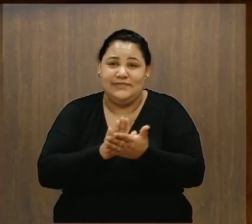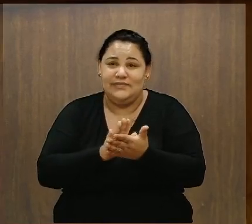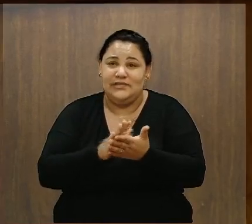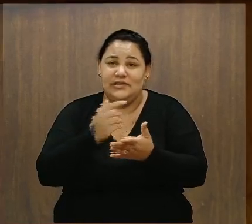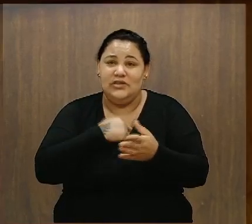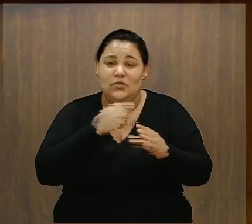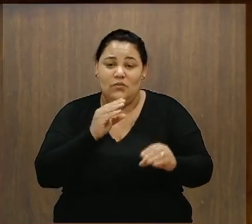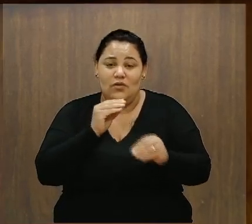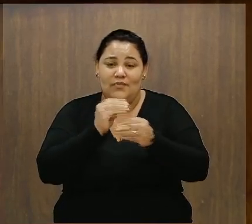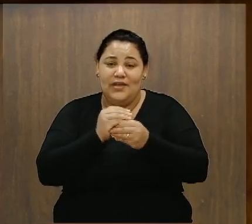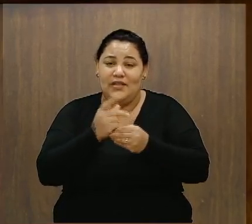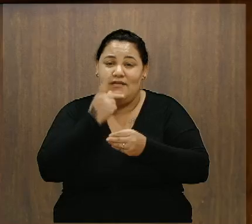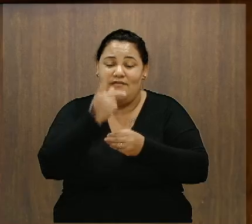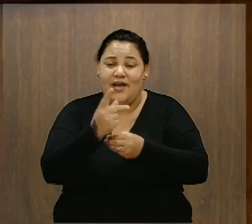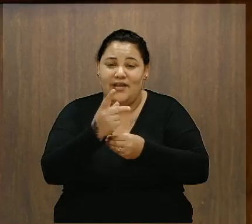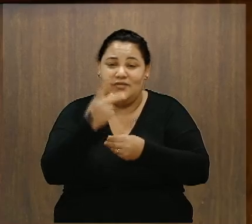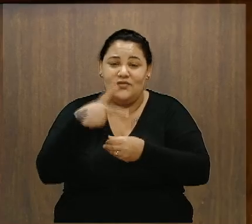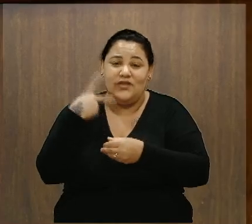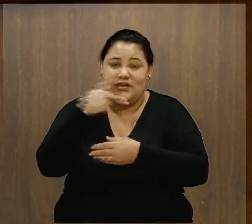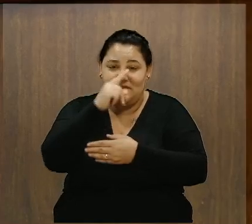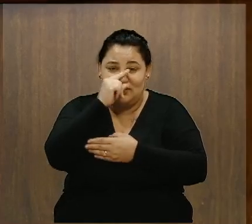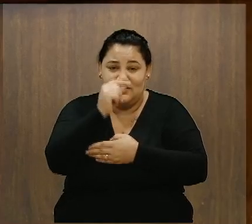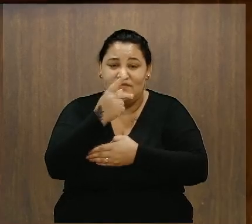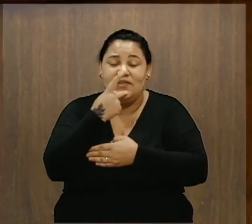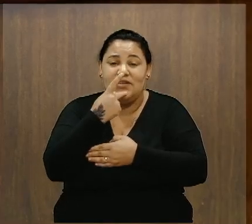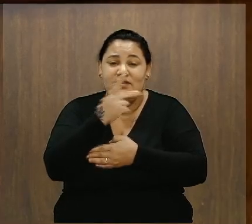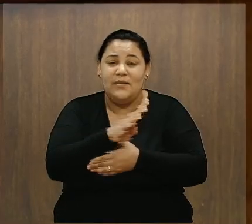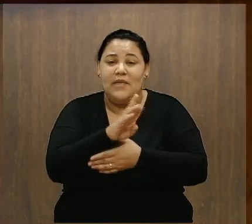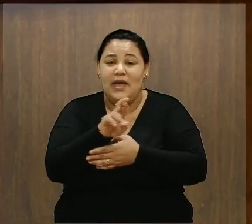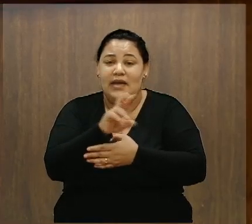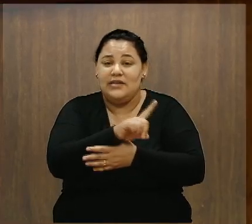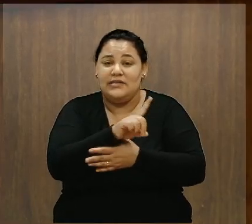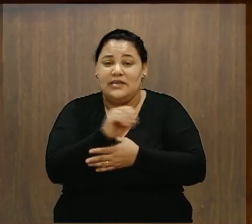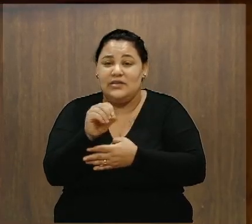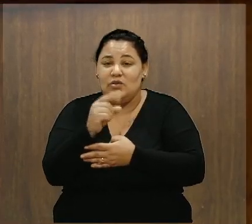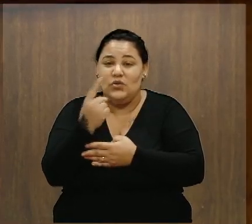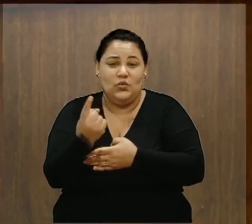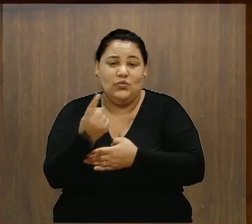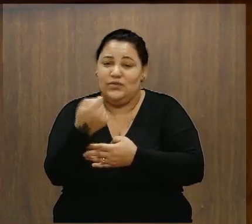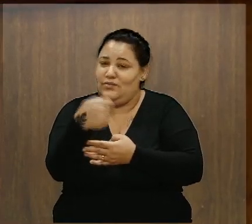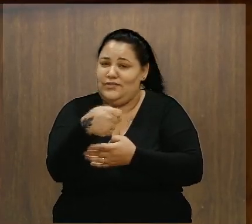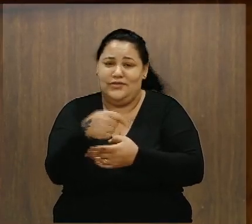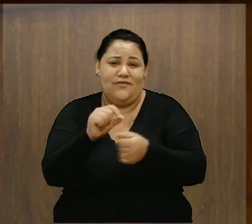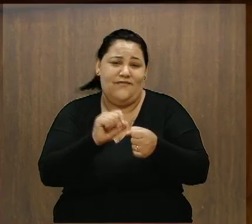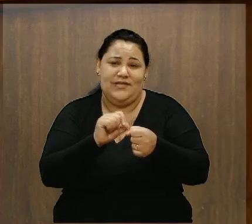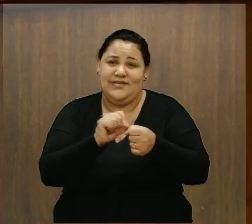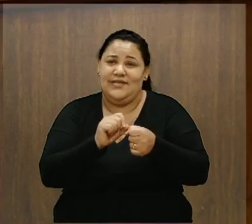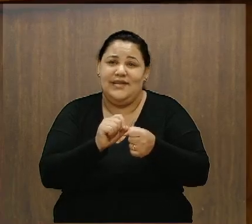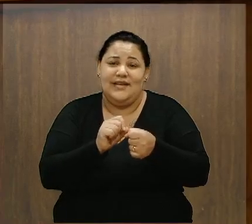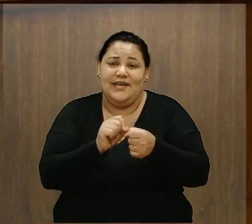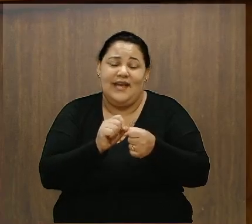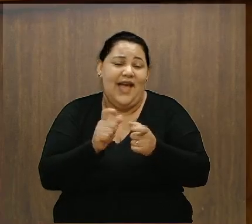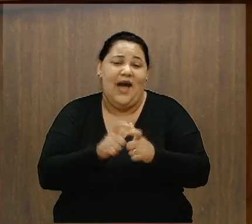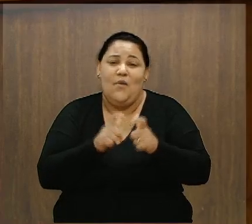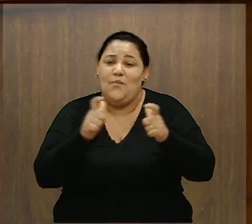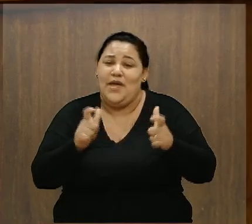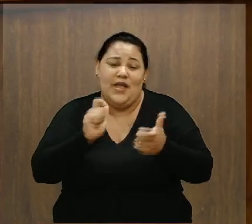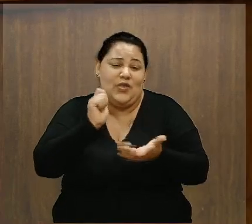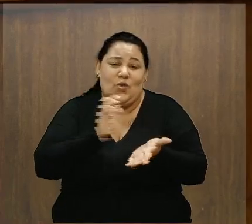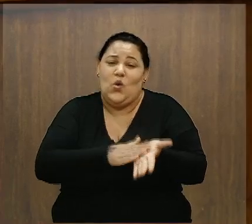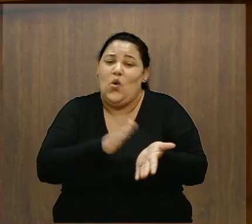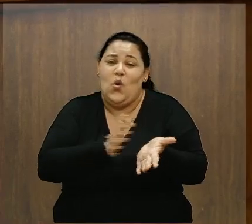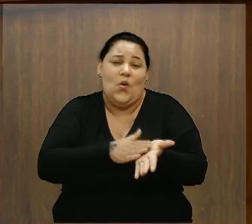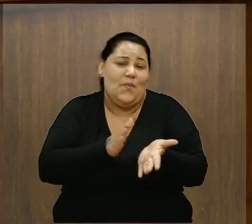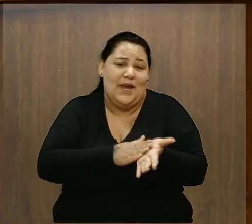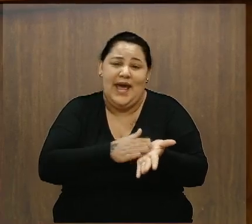à manifestação do vereador Santo Fantinel no que refere à BR-101. Não houve a necessidade de expansão, não houve a necessidade de alteração da